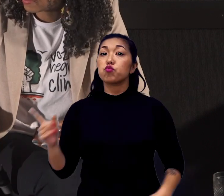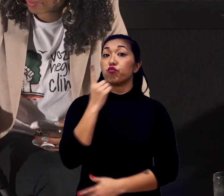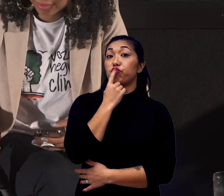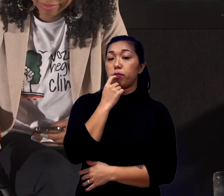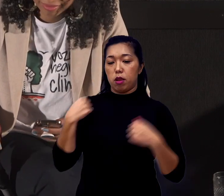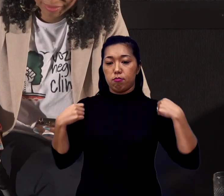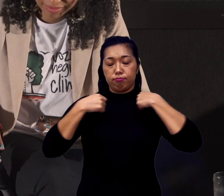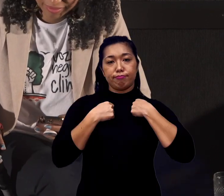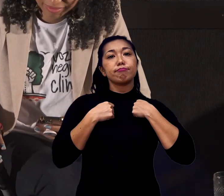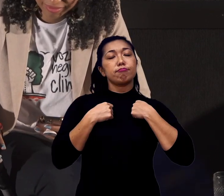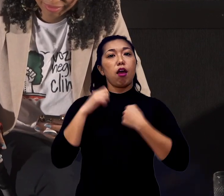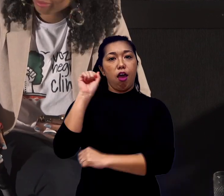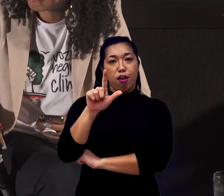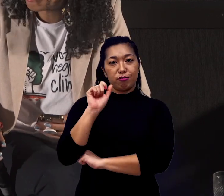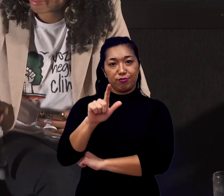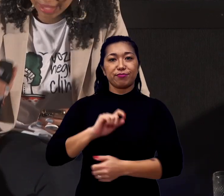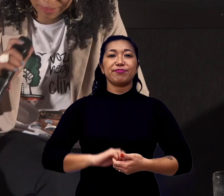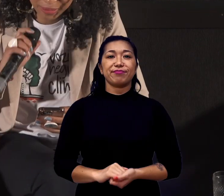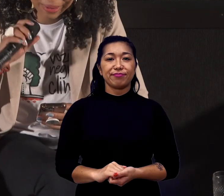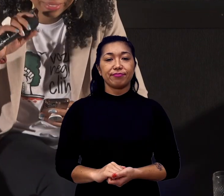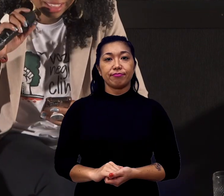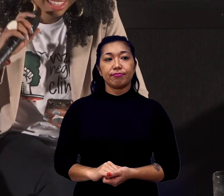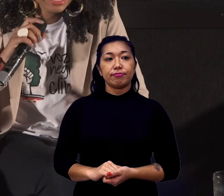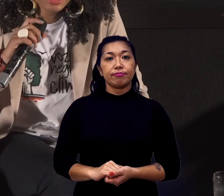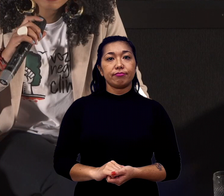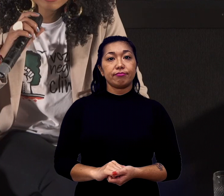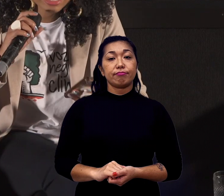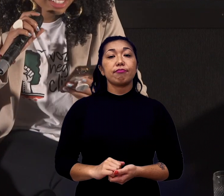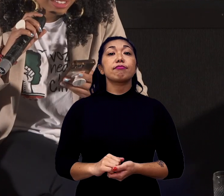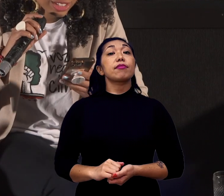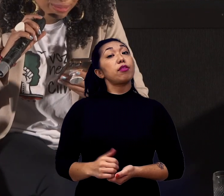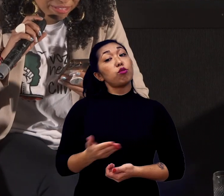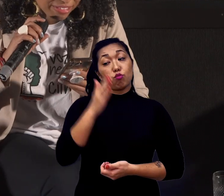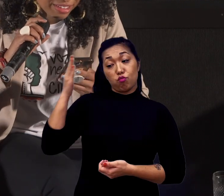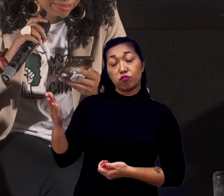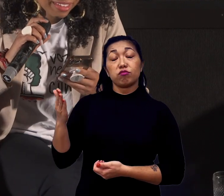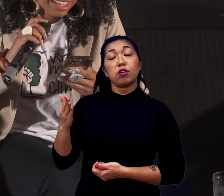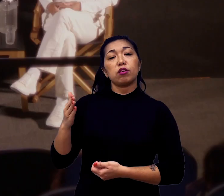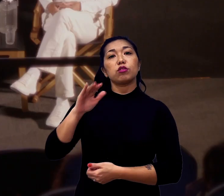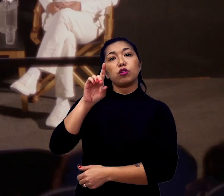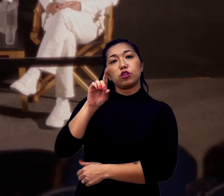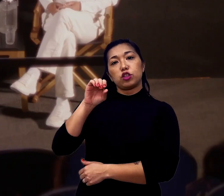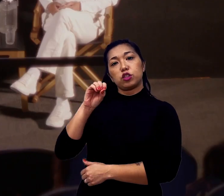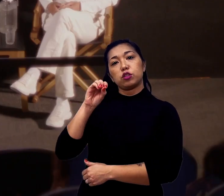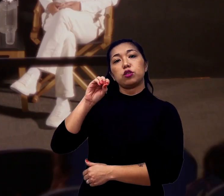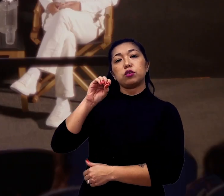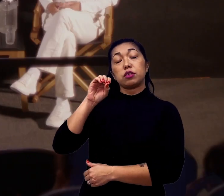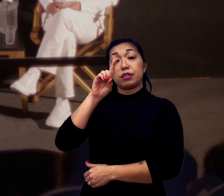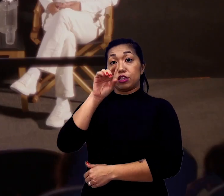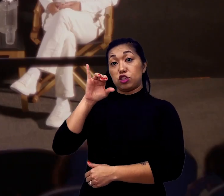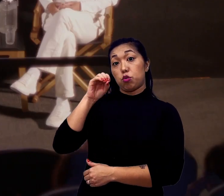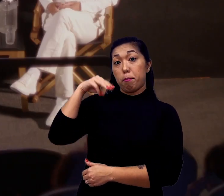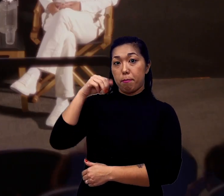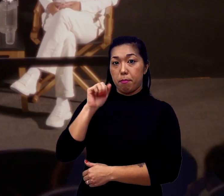vestido vermelho e uma blusa azul. Boa. E ao meu lado esquerdo, Diosmar Filho, geógrafo, doutorando